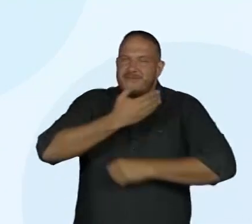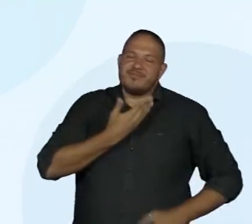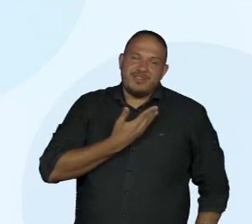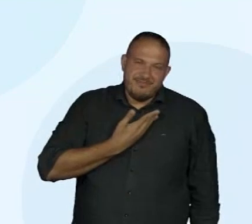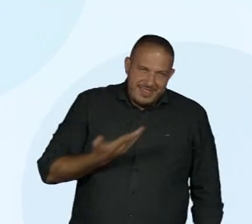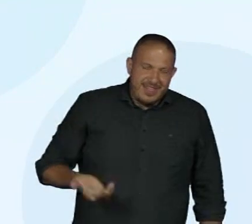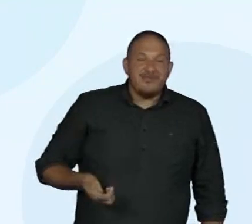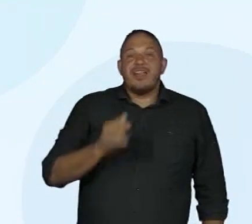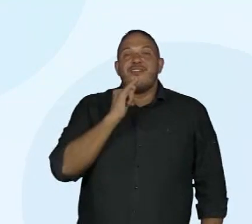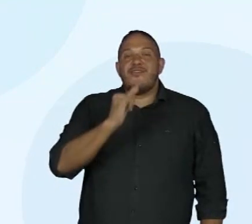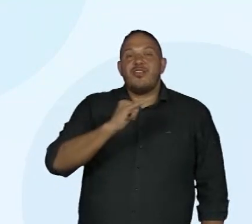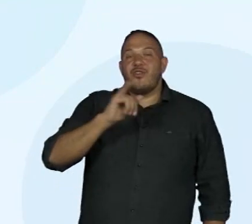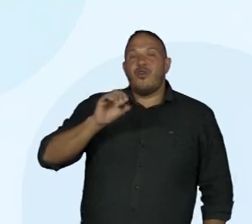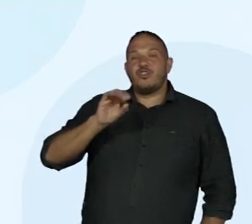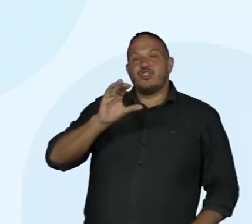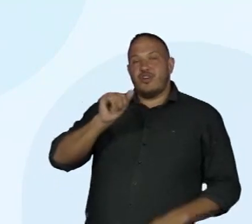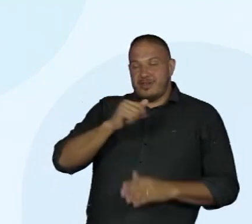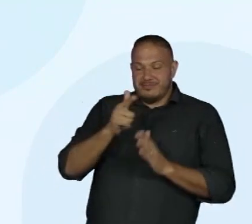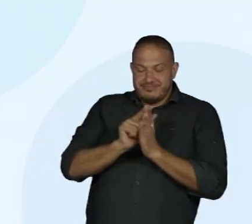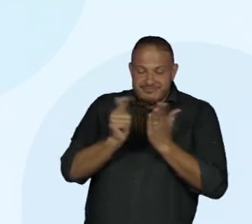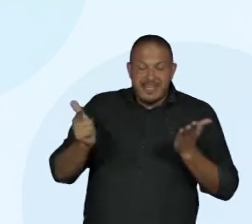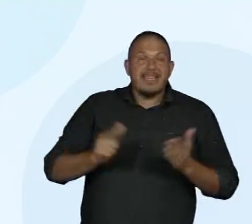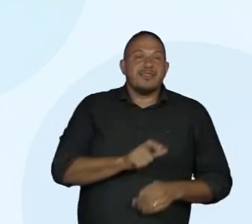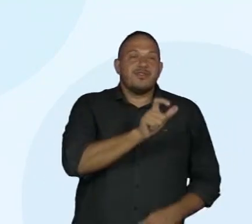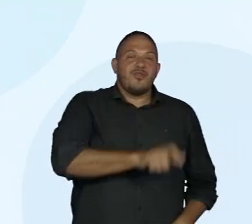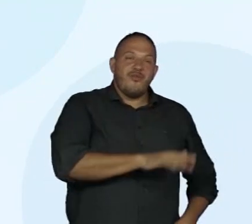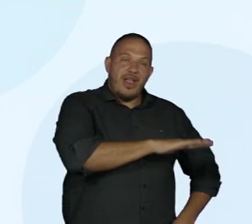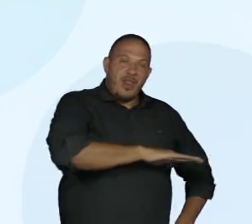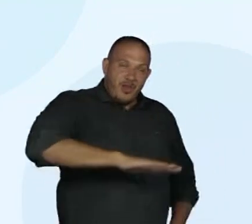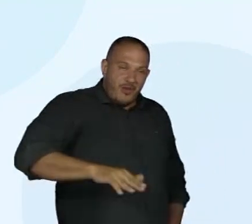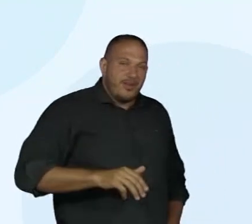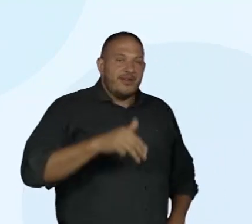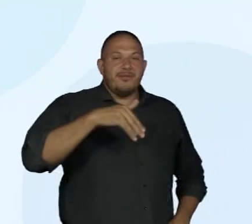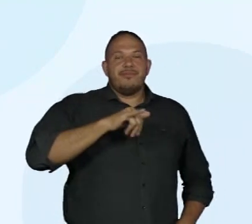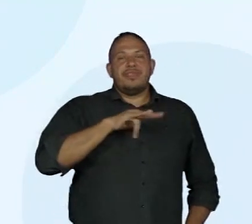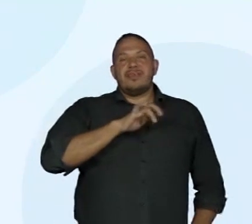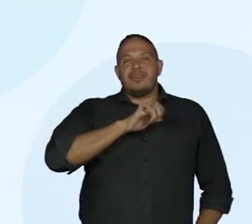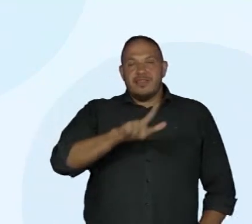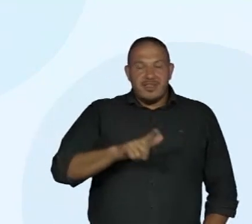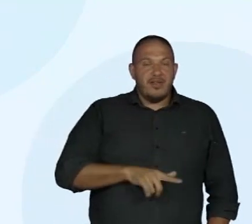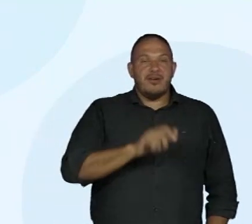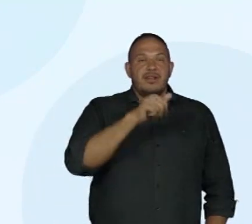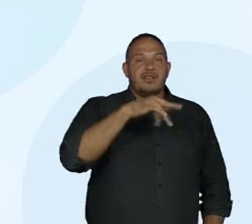Contou ao Joca Miguel Antônio, de 6 anos, de Kingston,